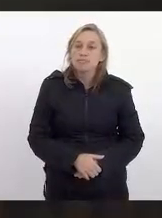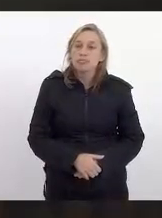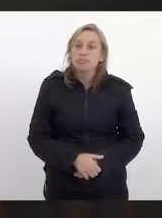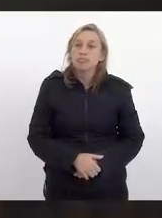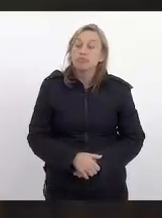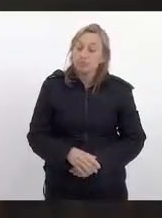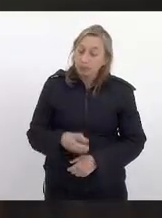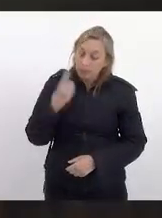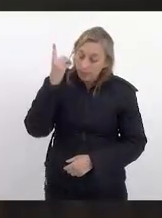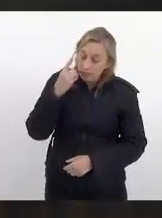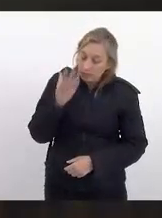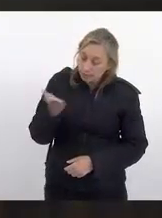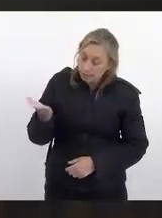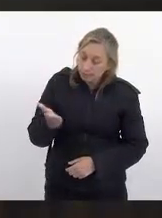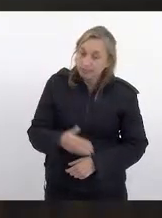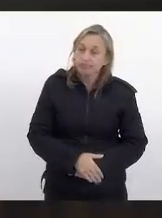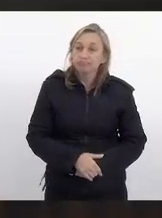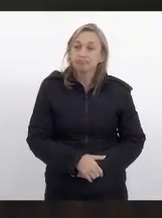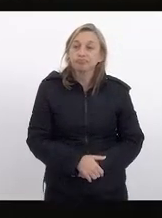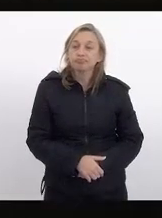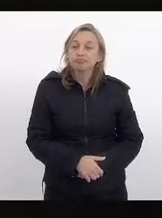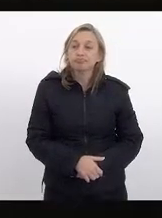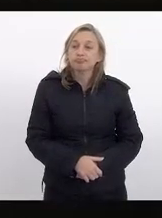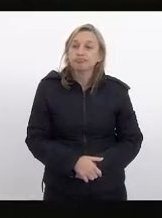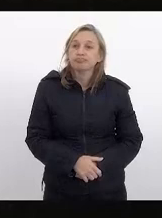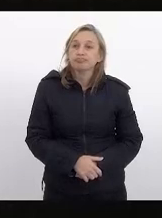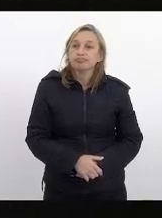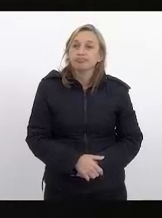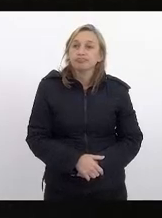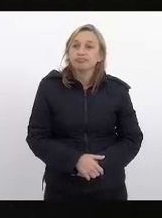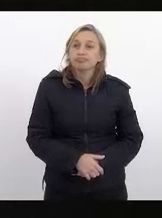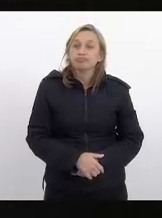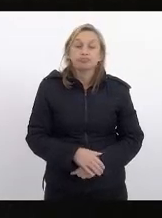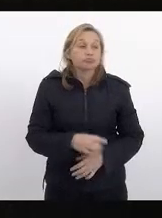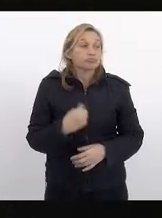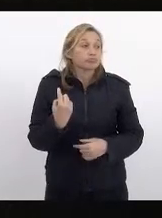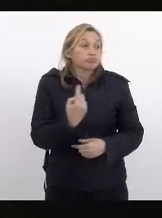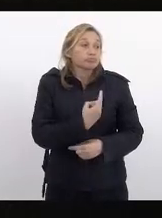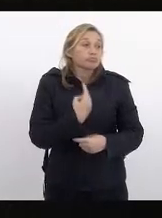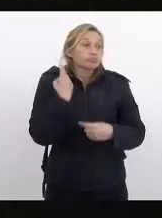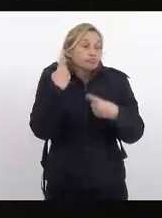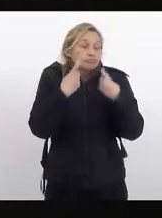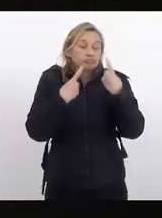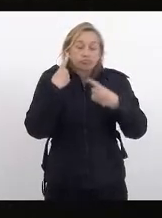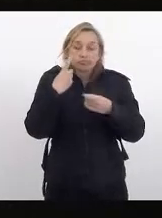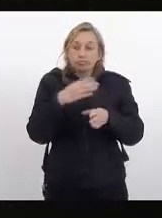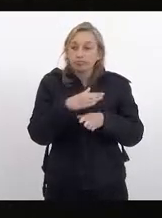Ah pois não deputada nós estamos todos muito Aflitos